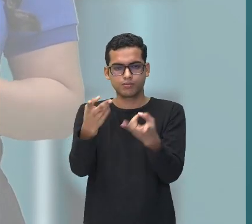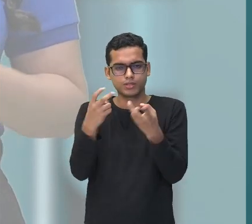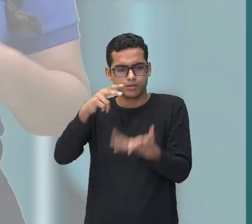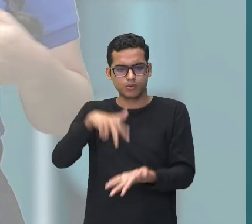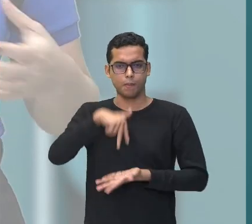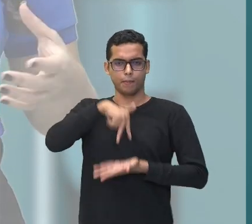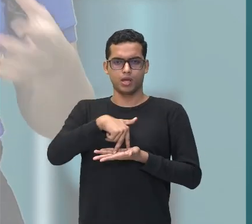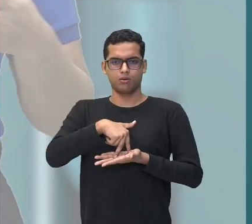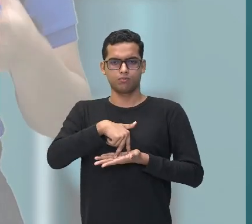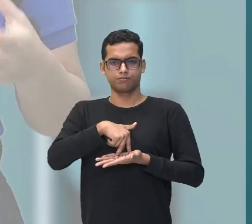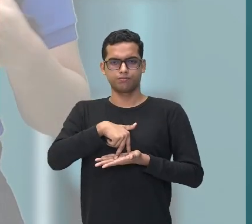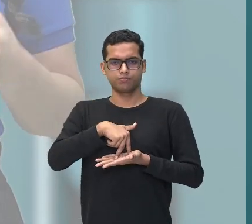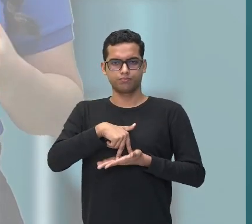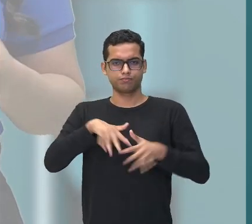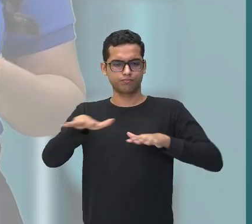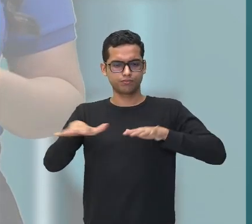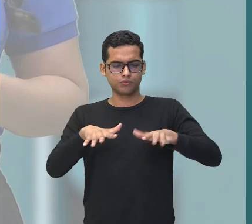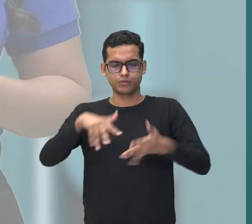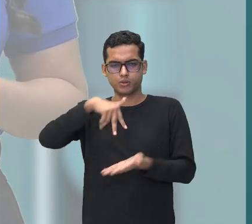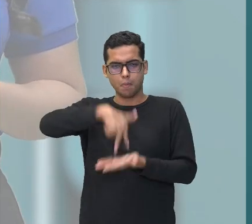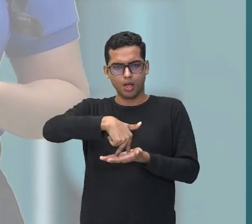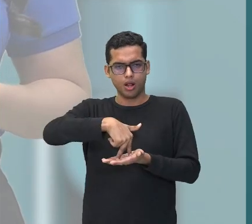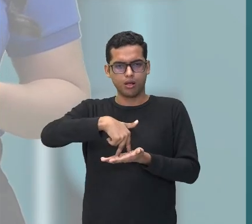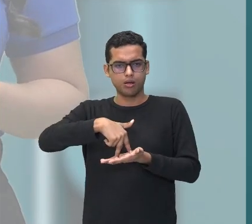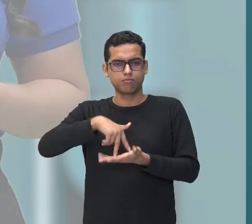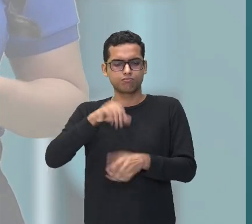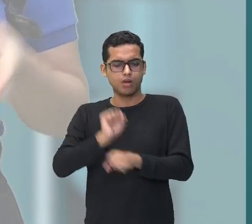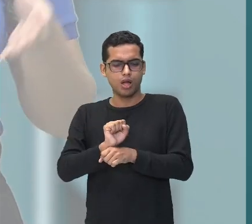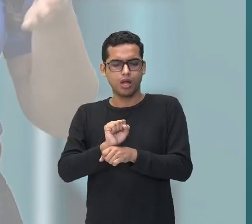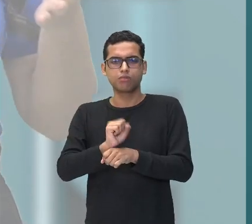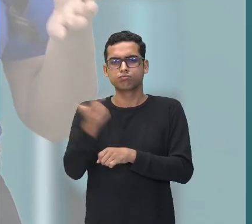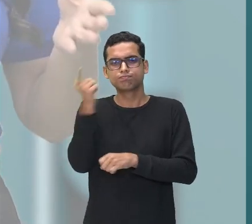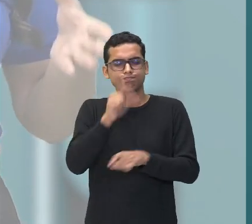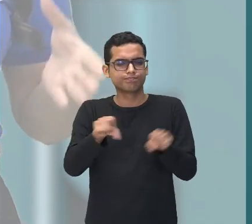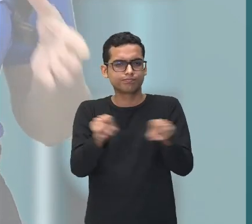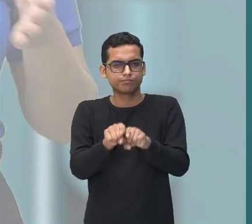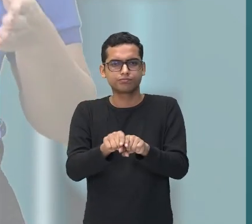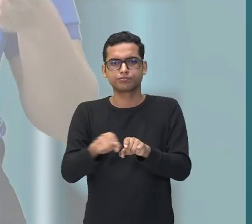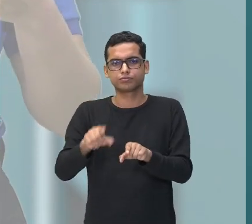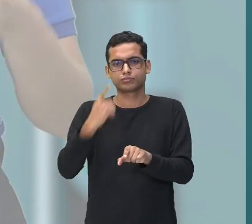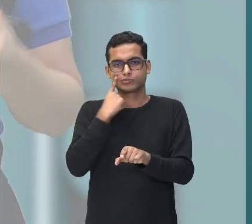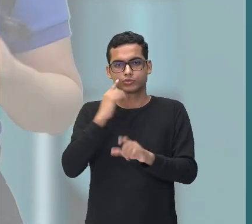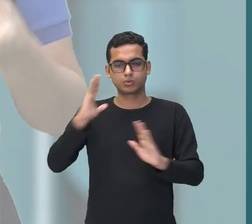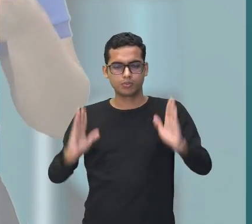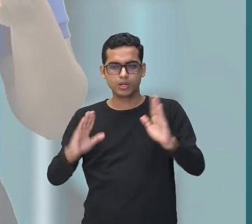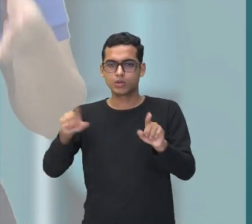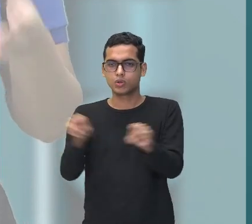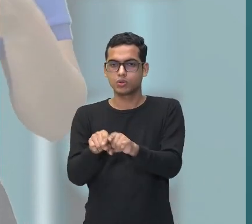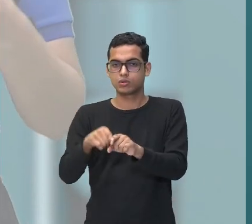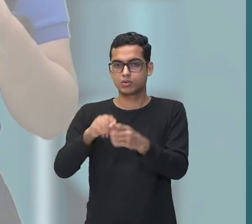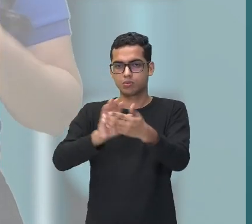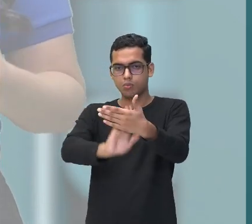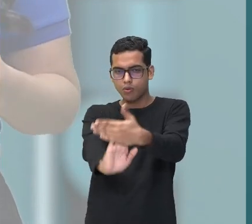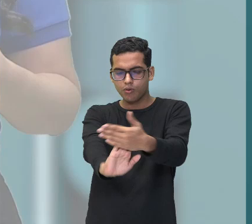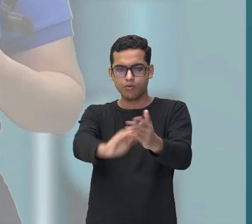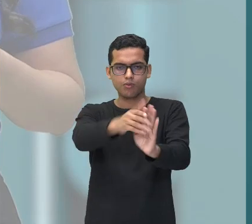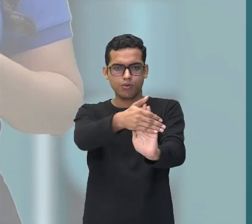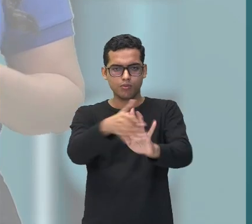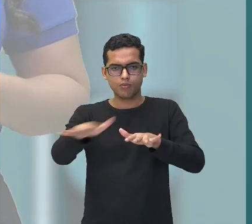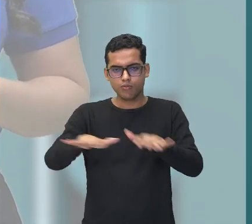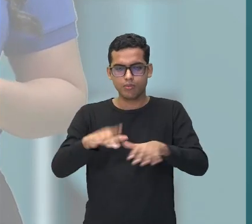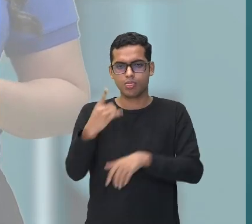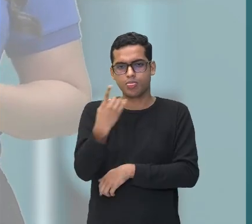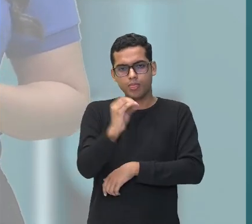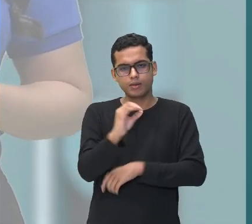aí no vídeo, né, movimentos mais estáticos. A duração desse esforço deve ser de 10 a 30 segundos para cada